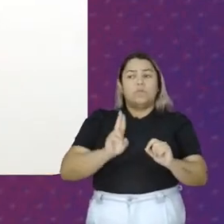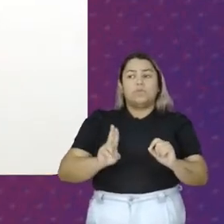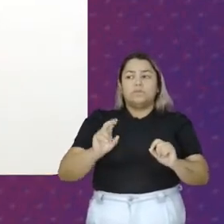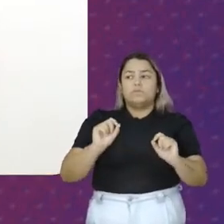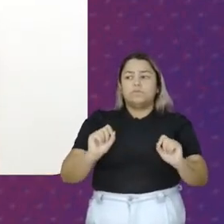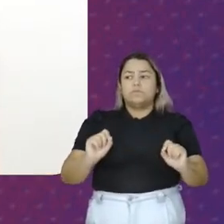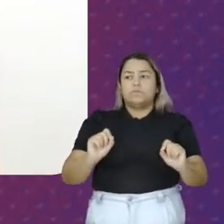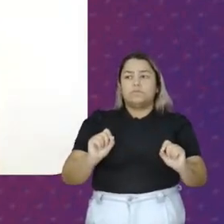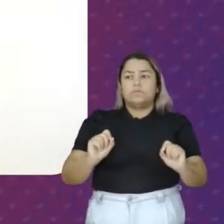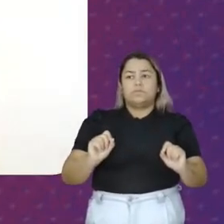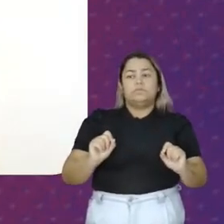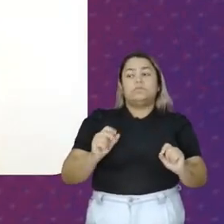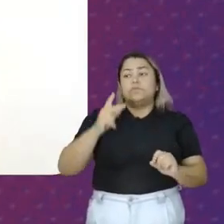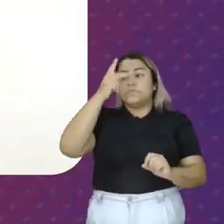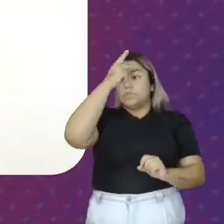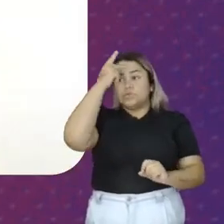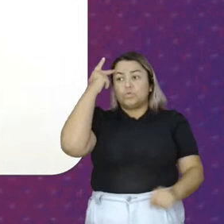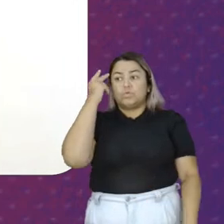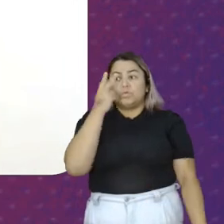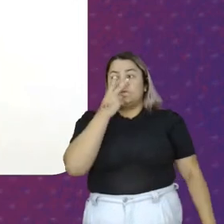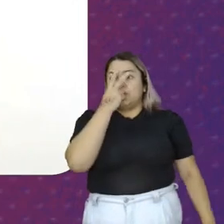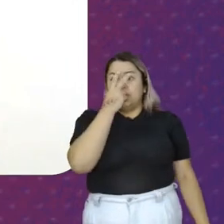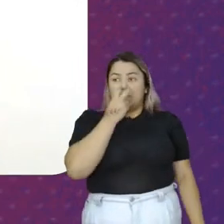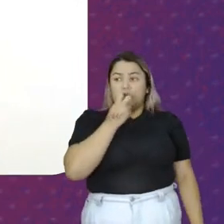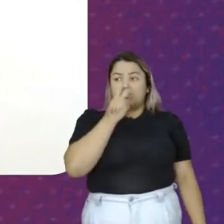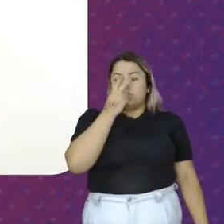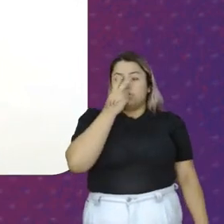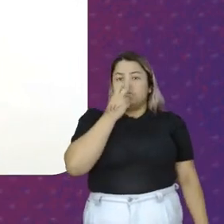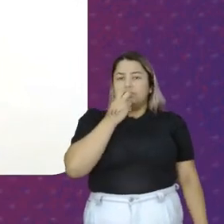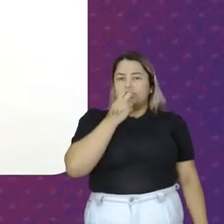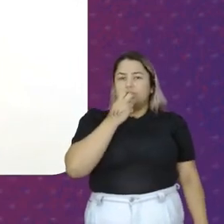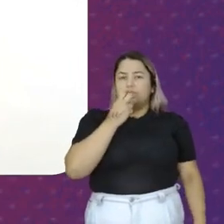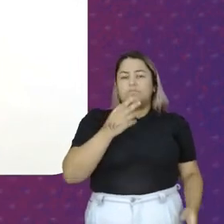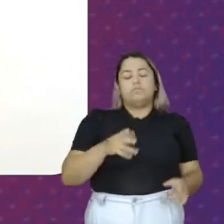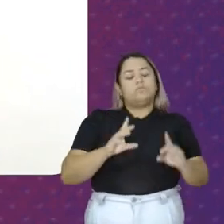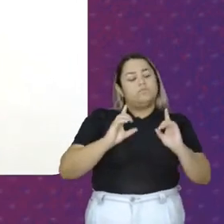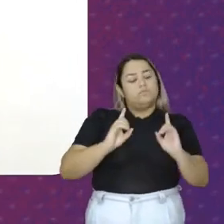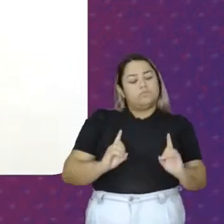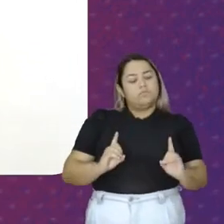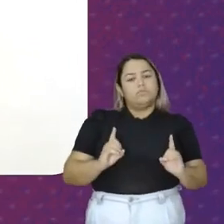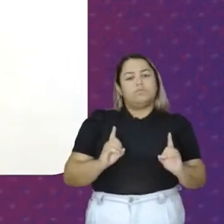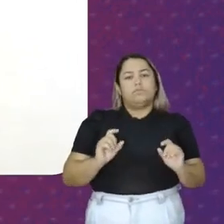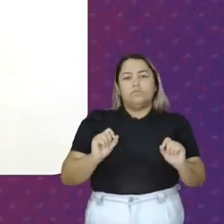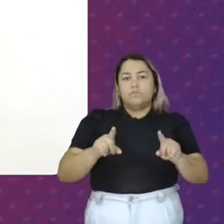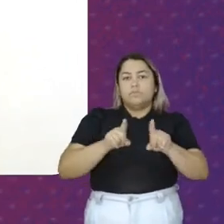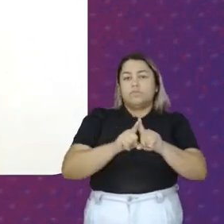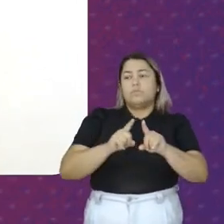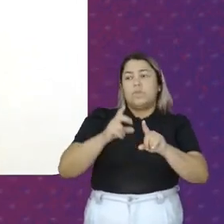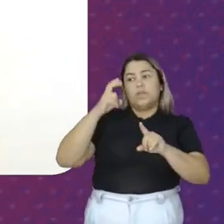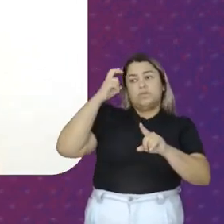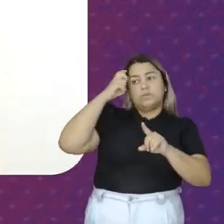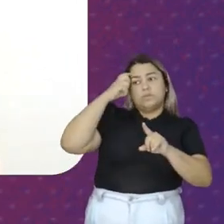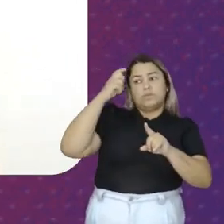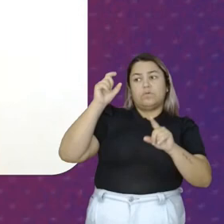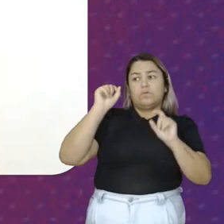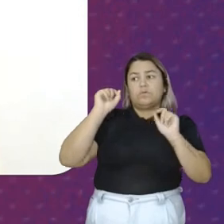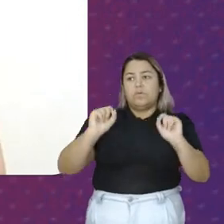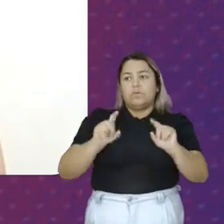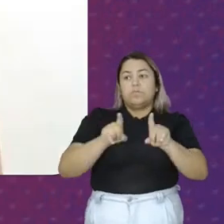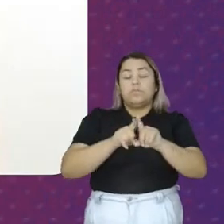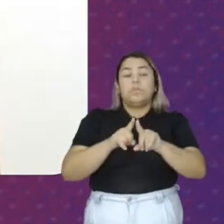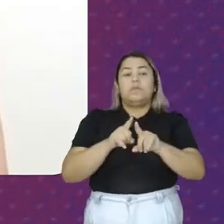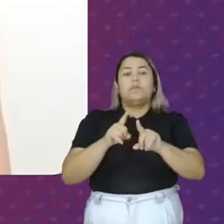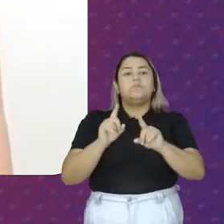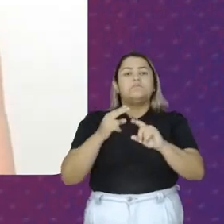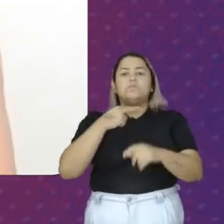Né? Mesma coisa as pessoas cegas, as pessoas com deficiência física, né, intelectual. Então, nós